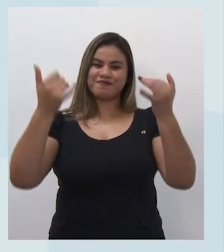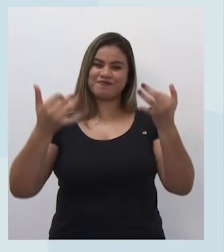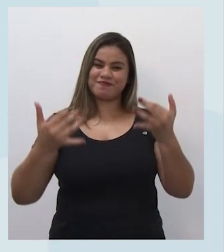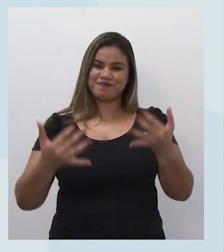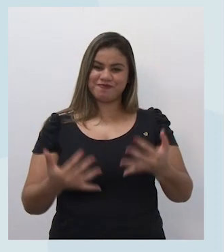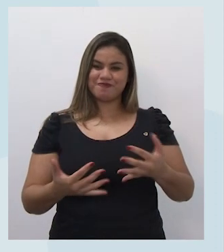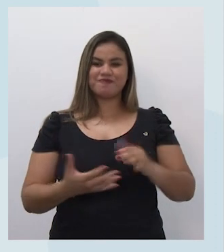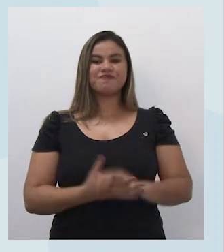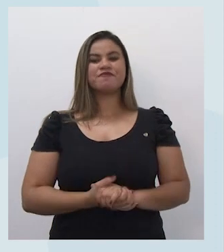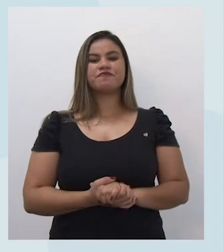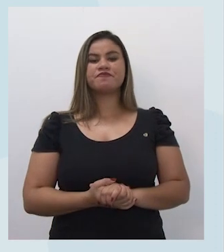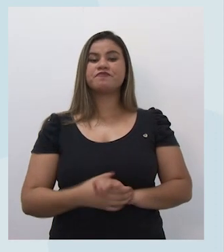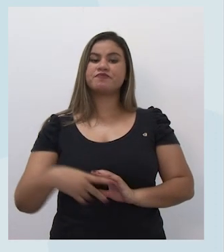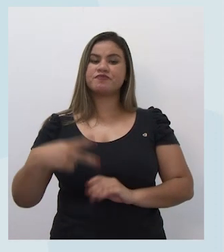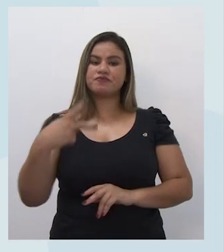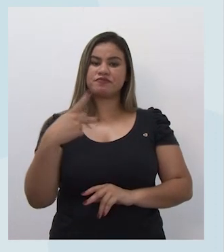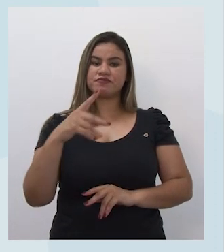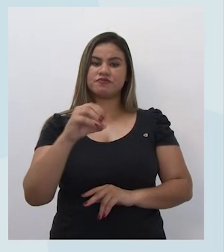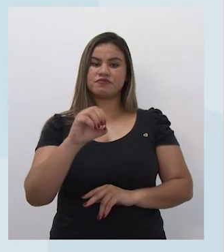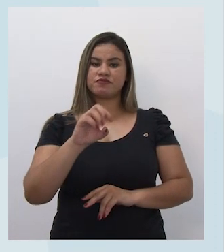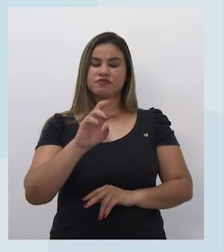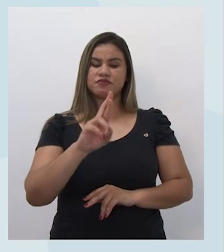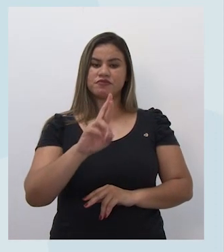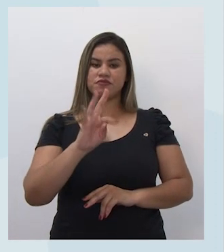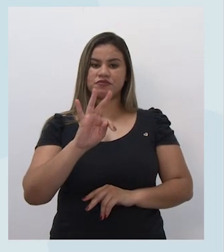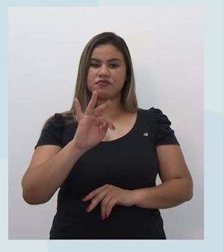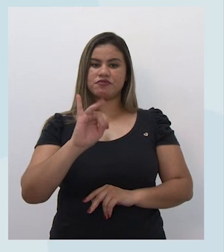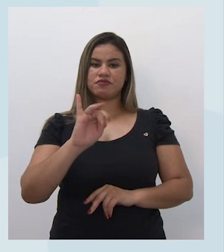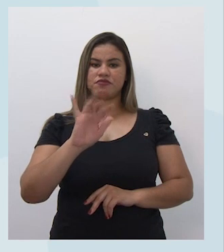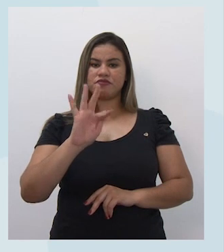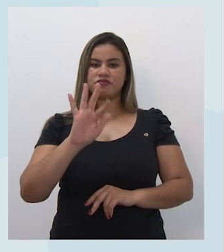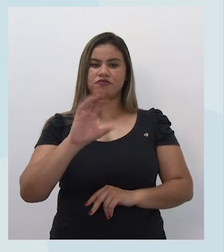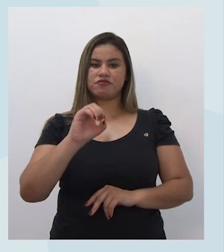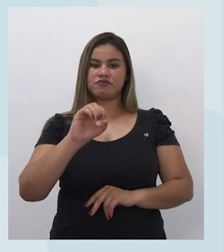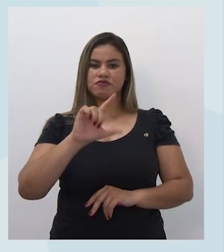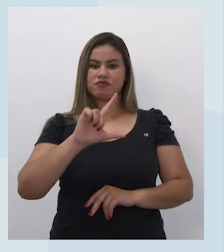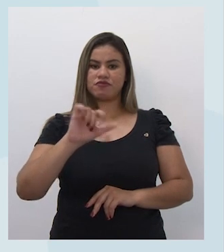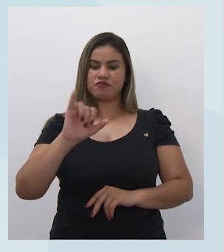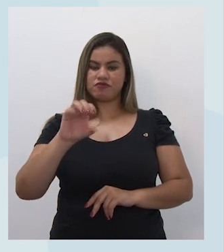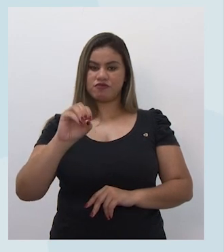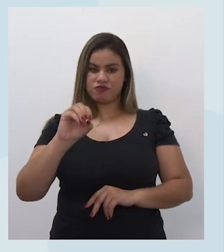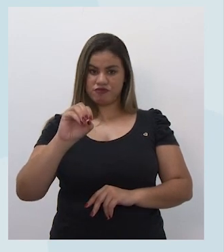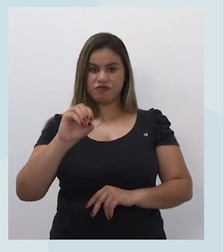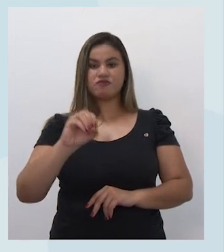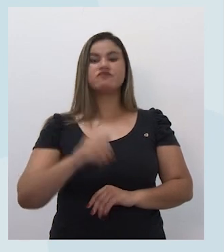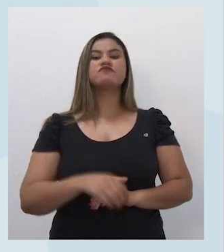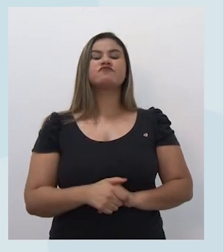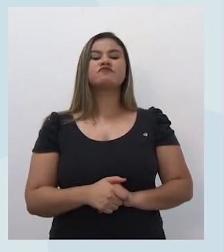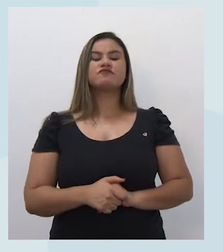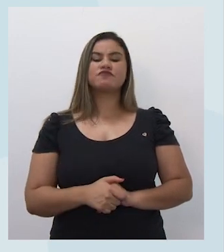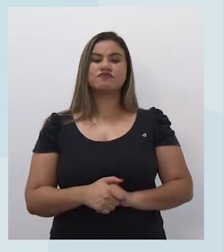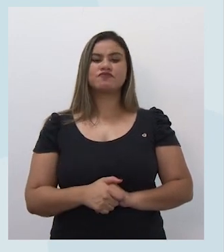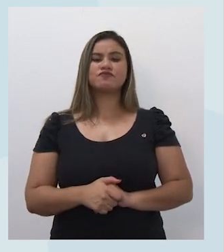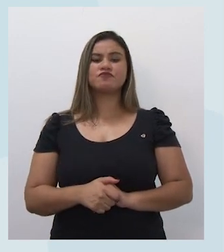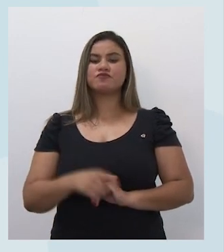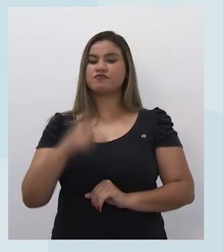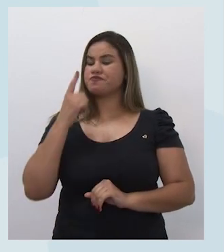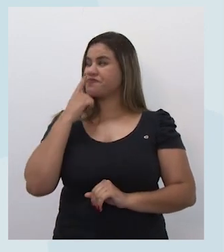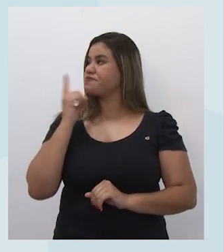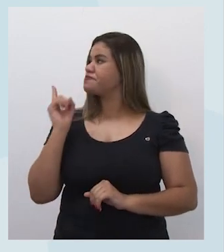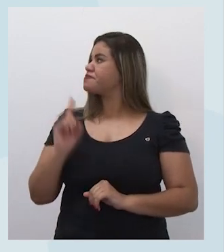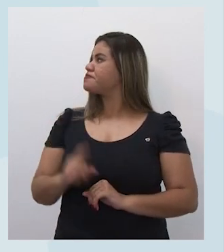do portfólio. Além, então, dessas etapas que o Max já apontou, nós temos também, né, elencamos aqui